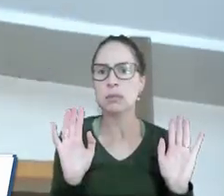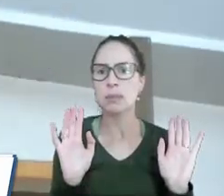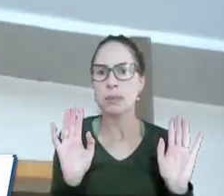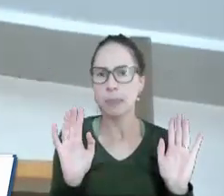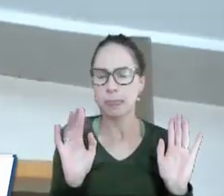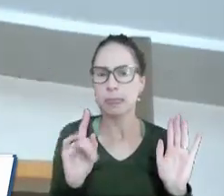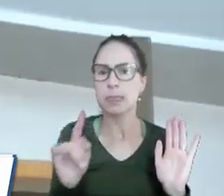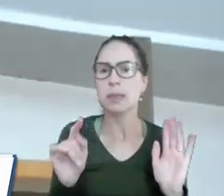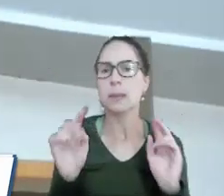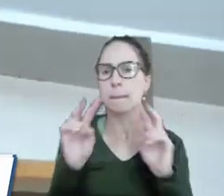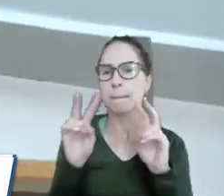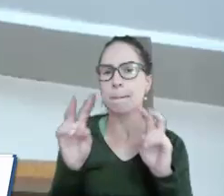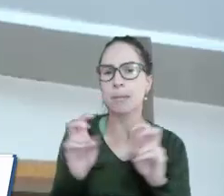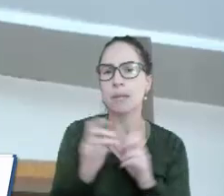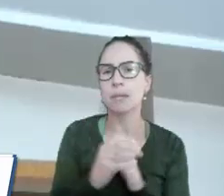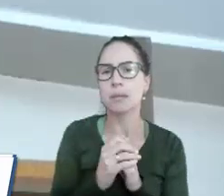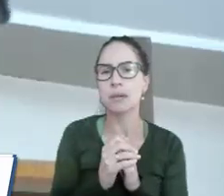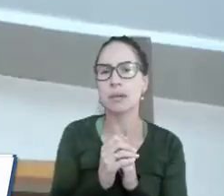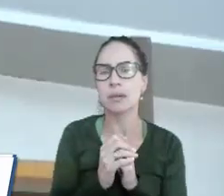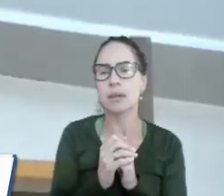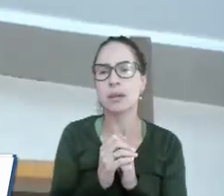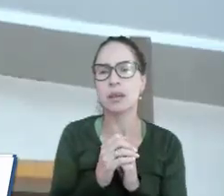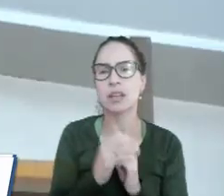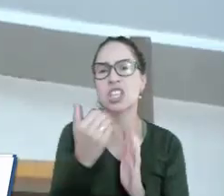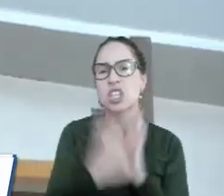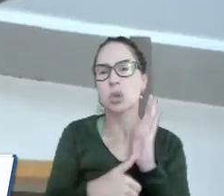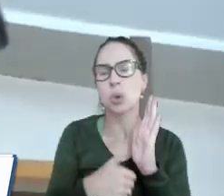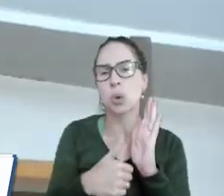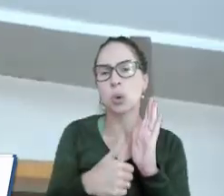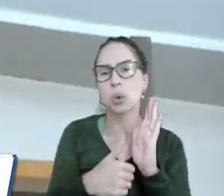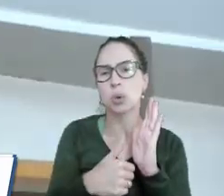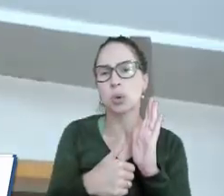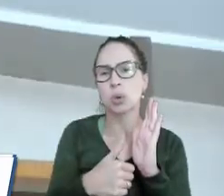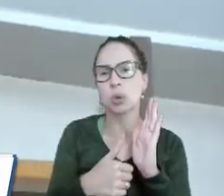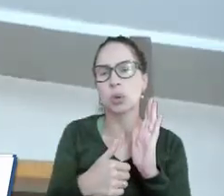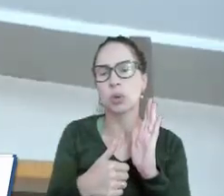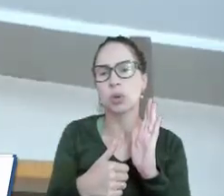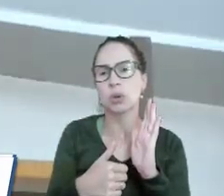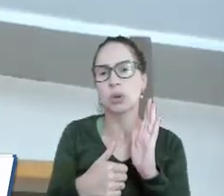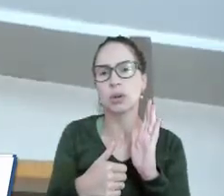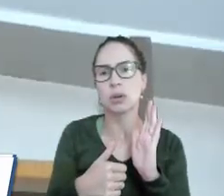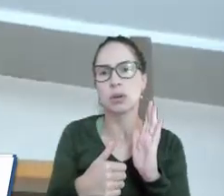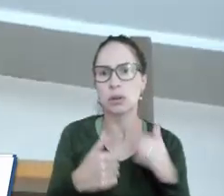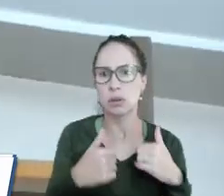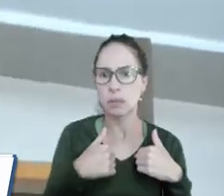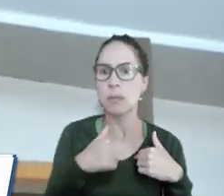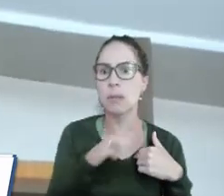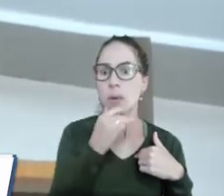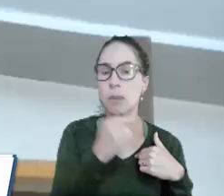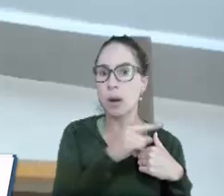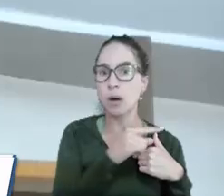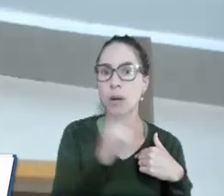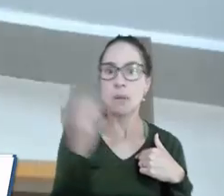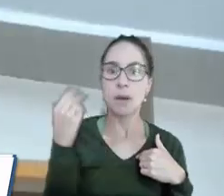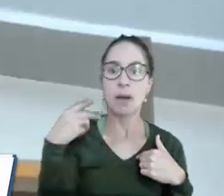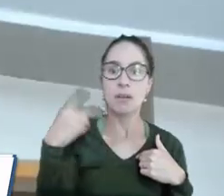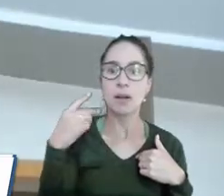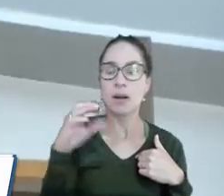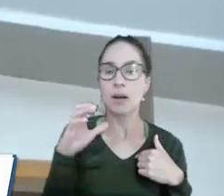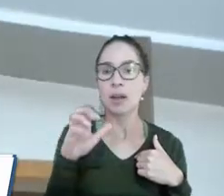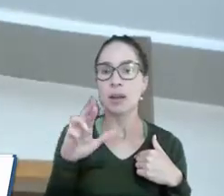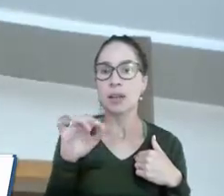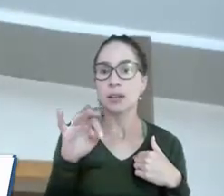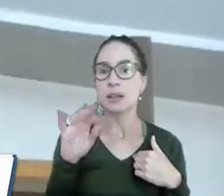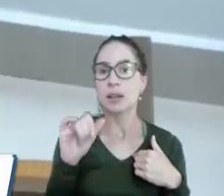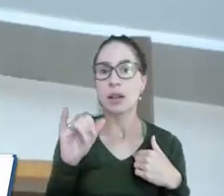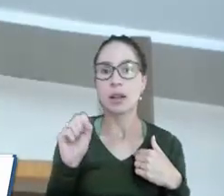Questão do desconto em folha consignado. Aconteceu com o meu irmão, que era vereador em Cristais. E